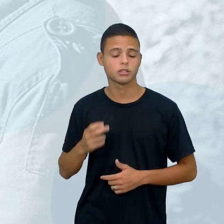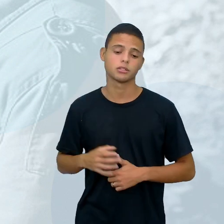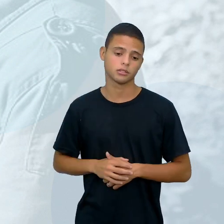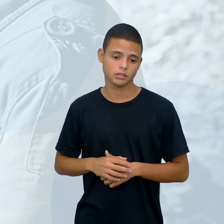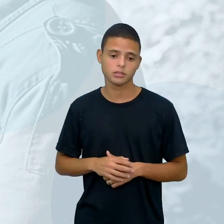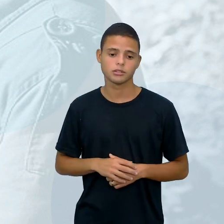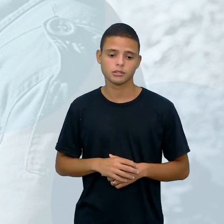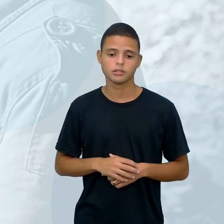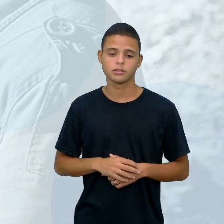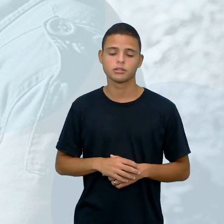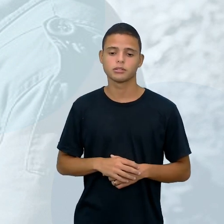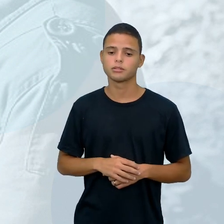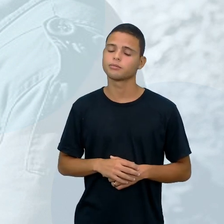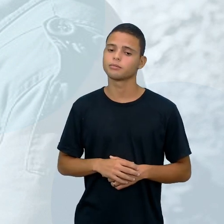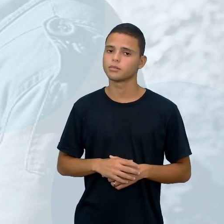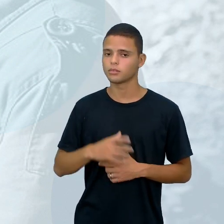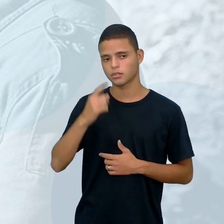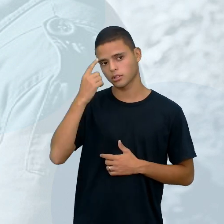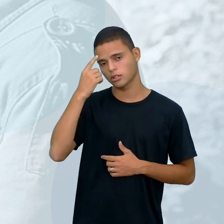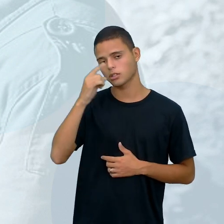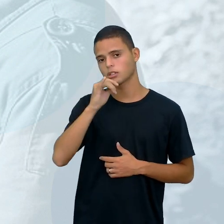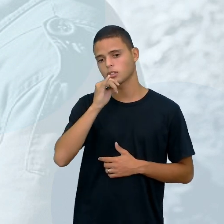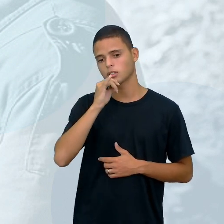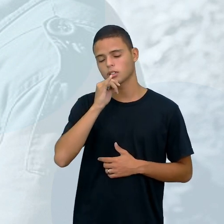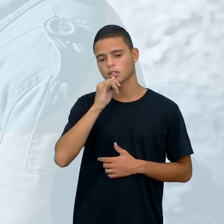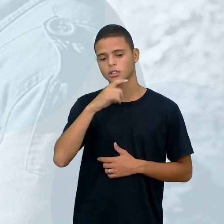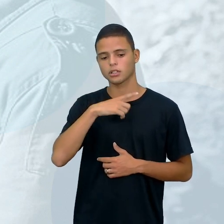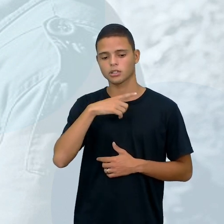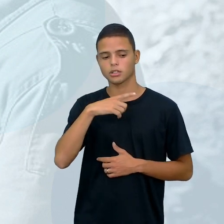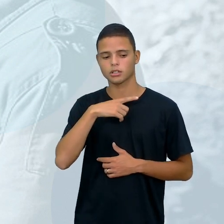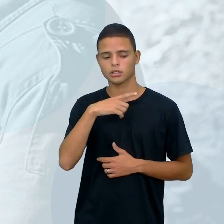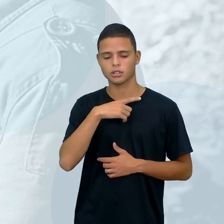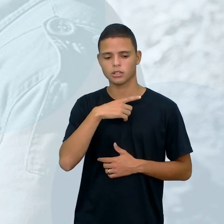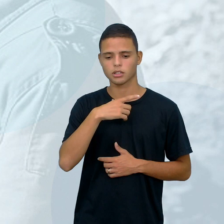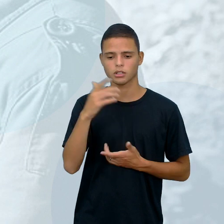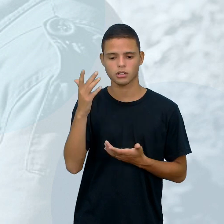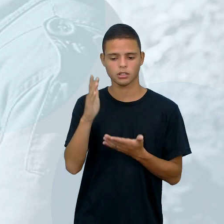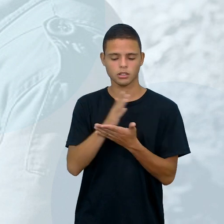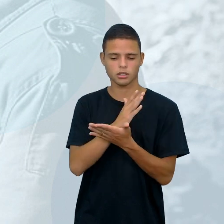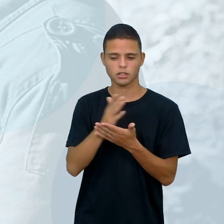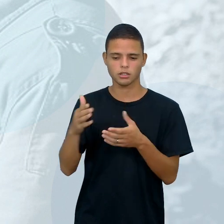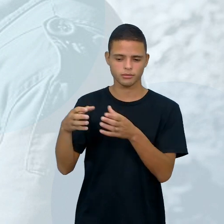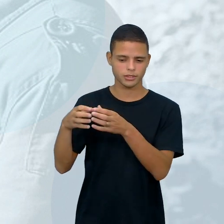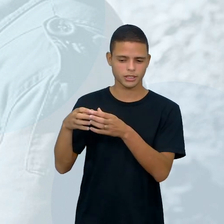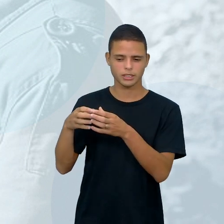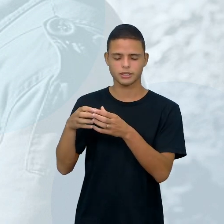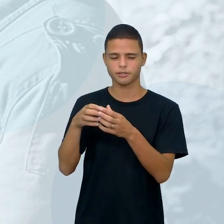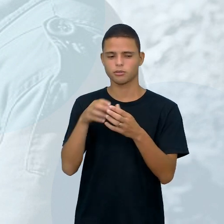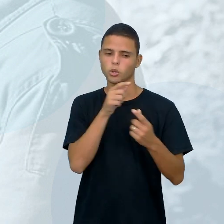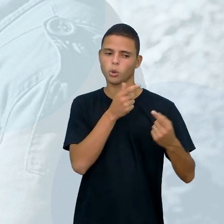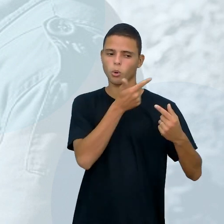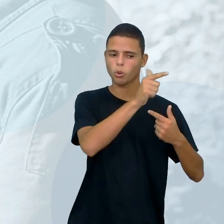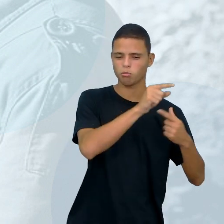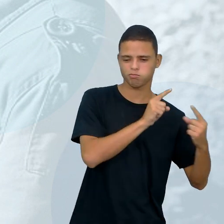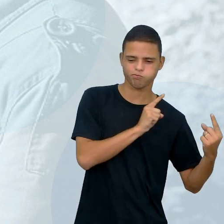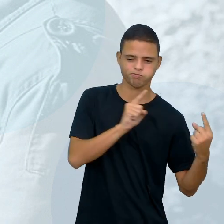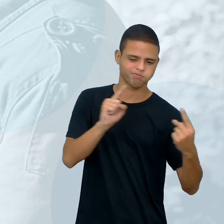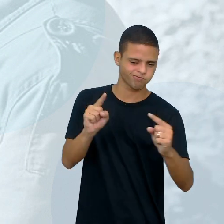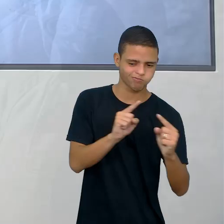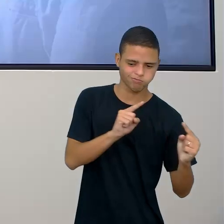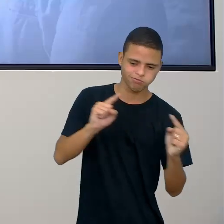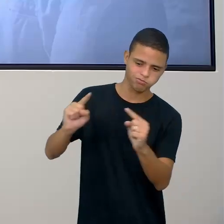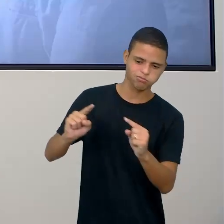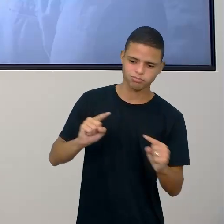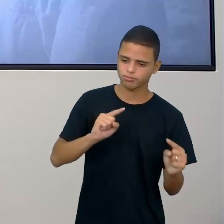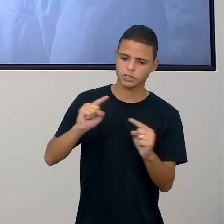vamos pensar que existe uma perseguição muito grande de populações em todo o mundo e que também